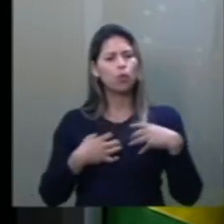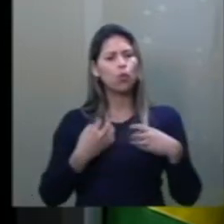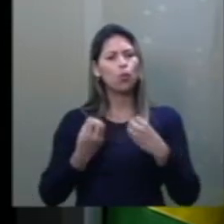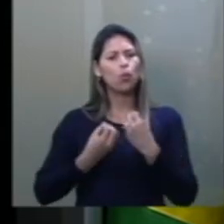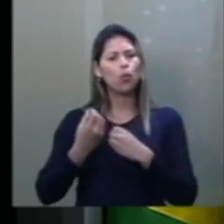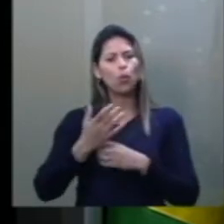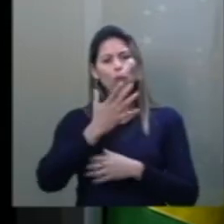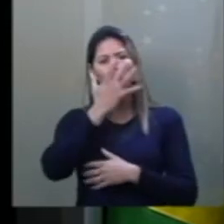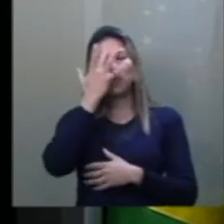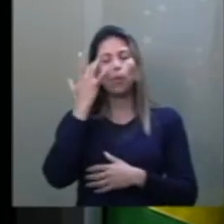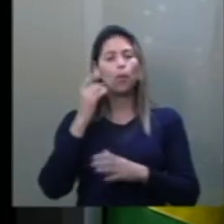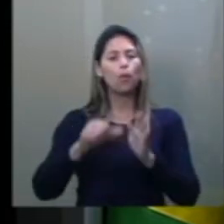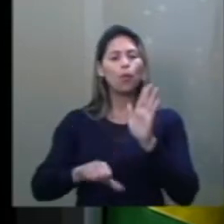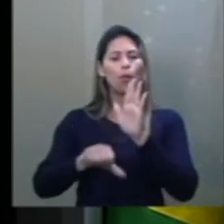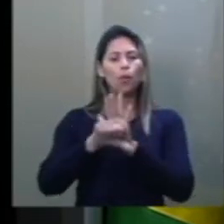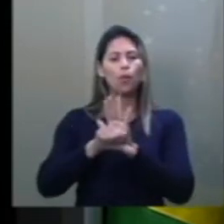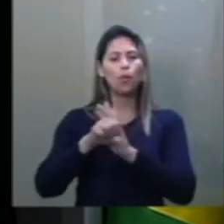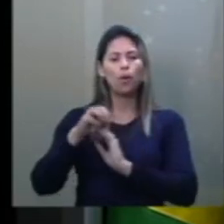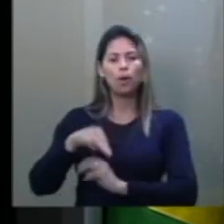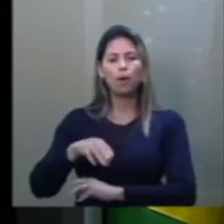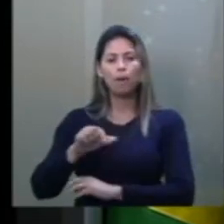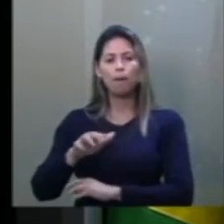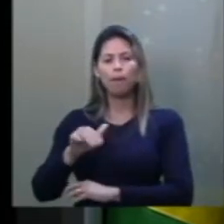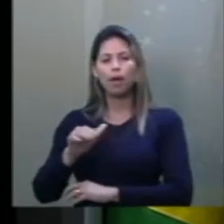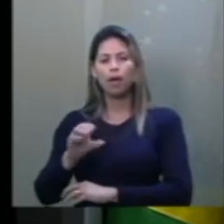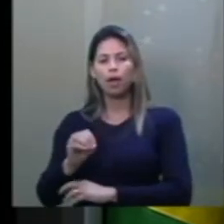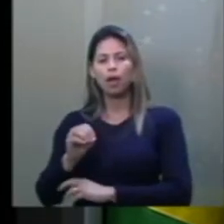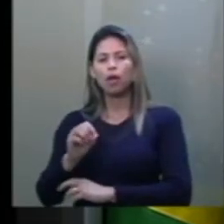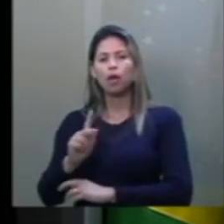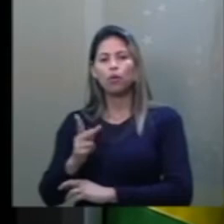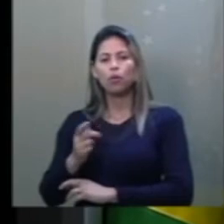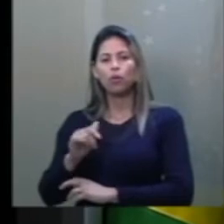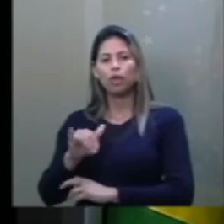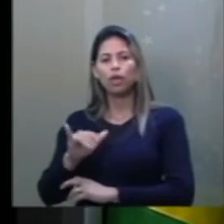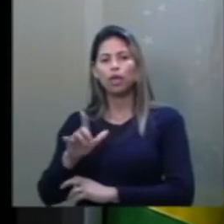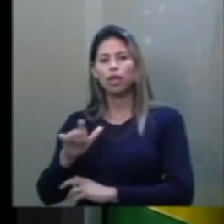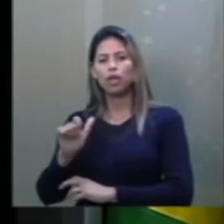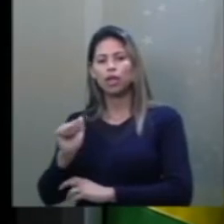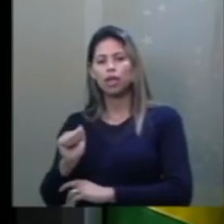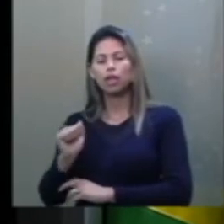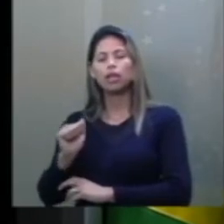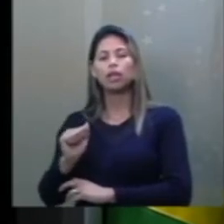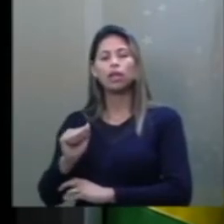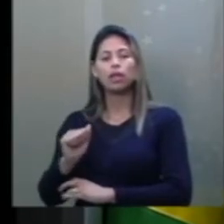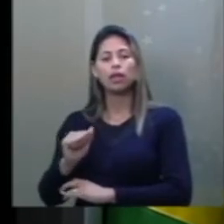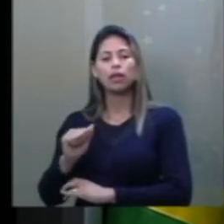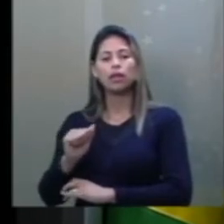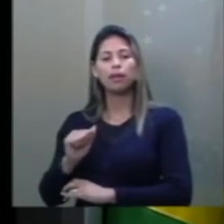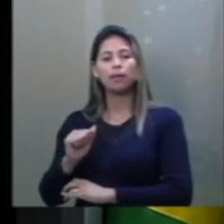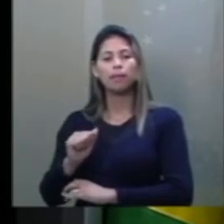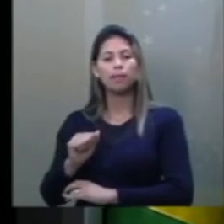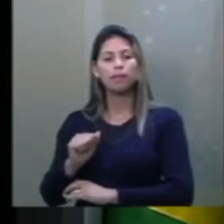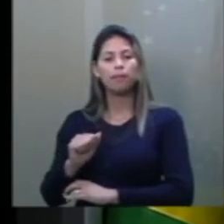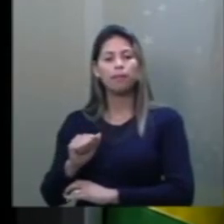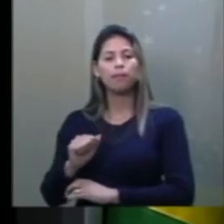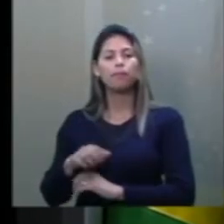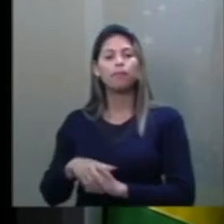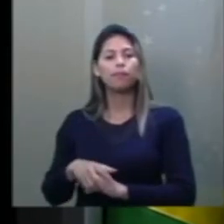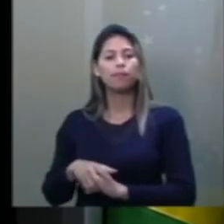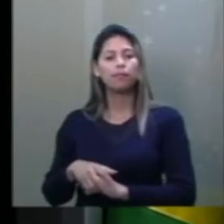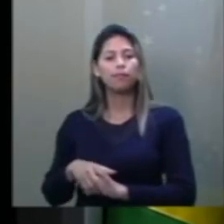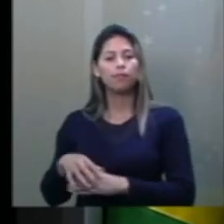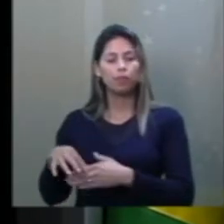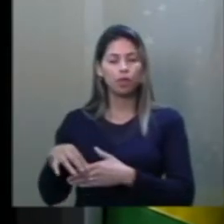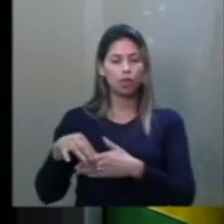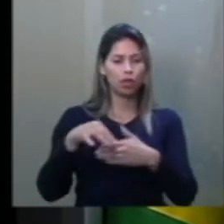criminoso Marco Williams Camacho, o famoso Marcola, para presídios